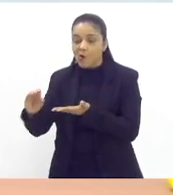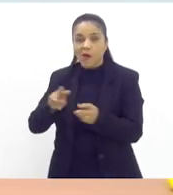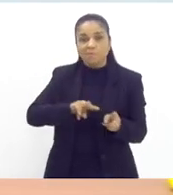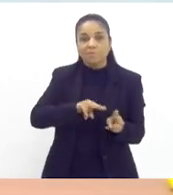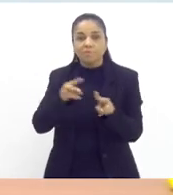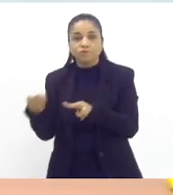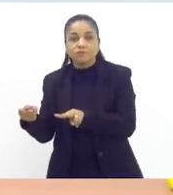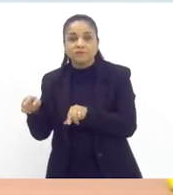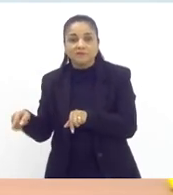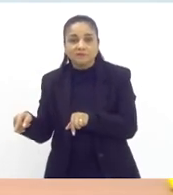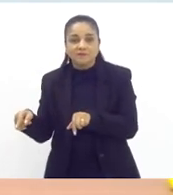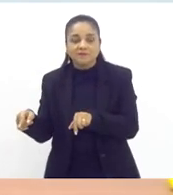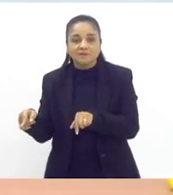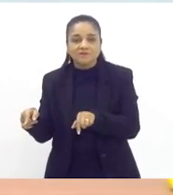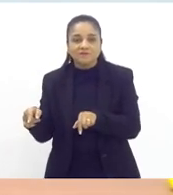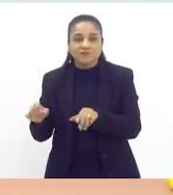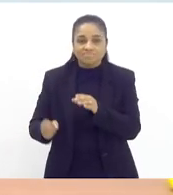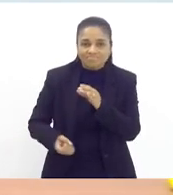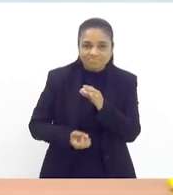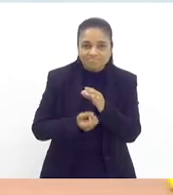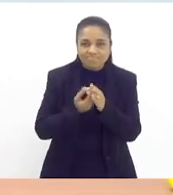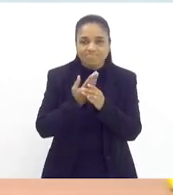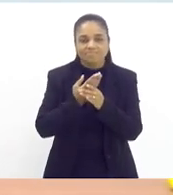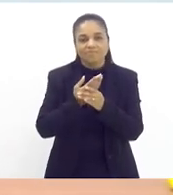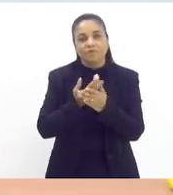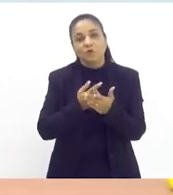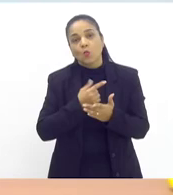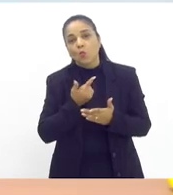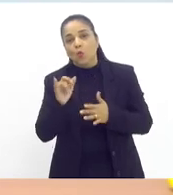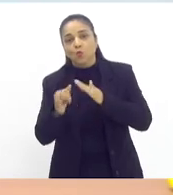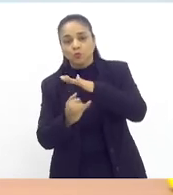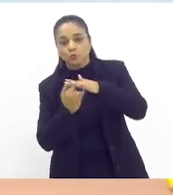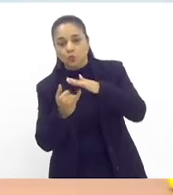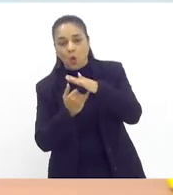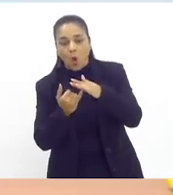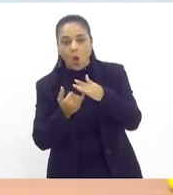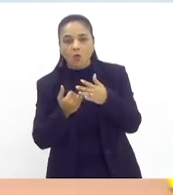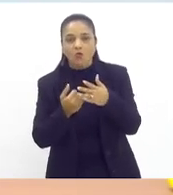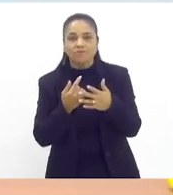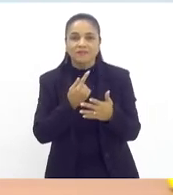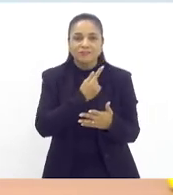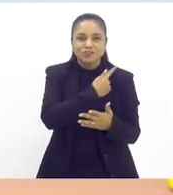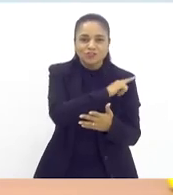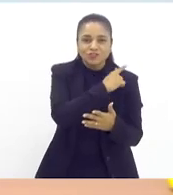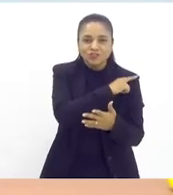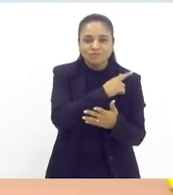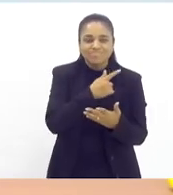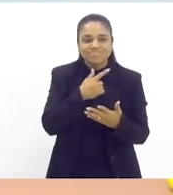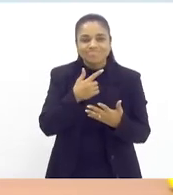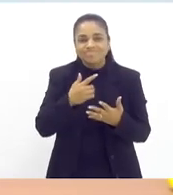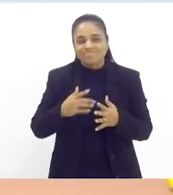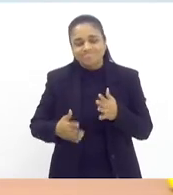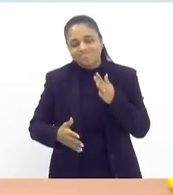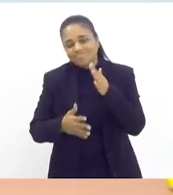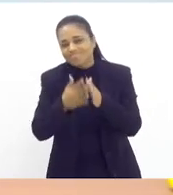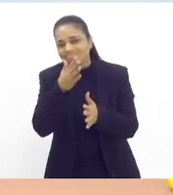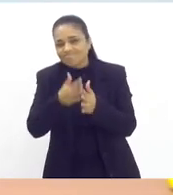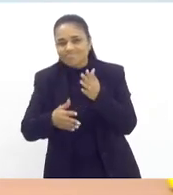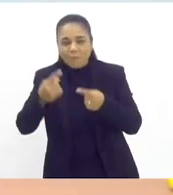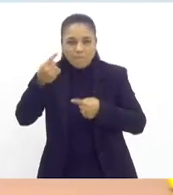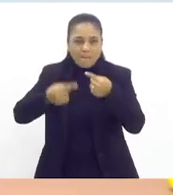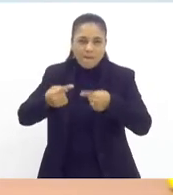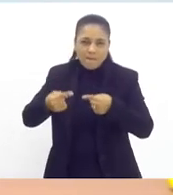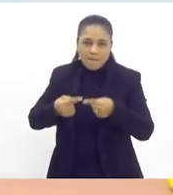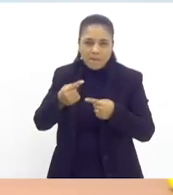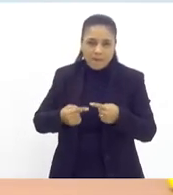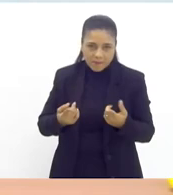vou ter que criar uma câmara para poder gerir as operações intermunicipais. Começa a gerar uma grande complexidade, porque